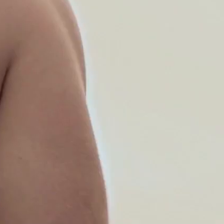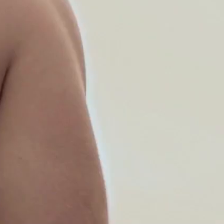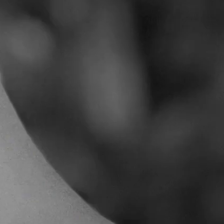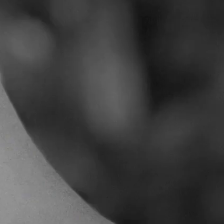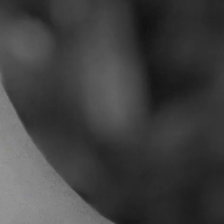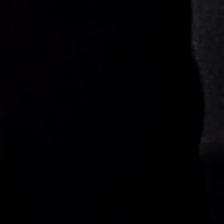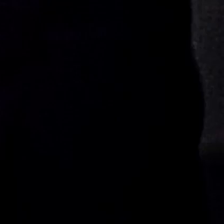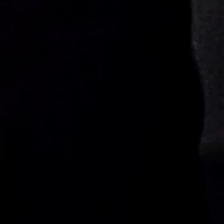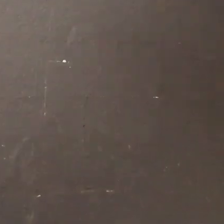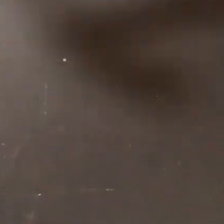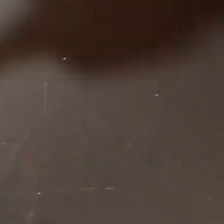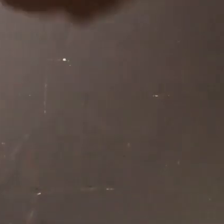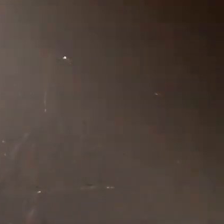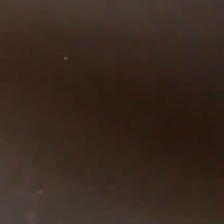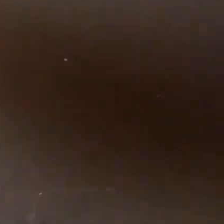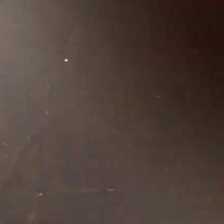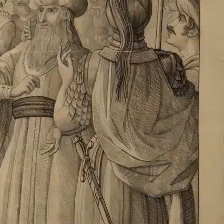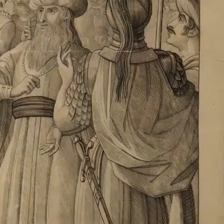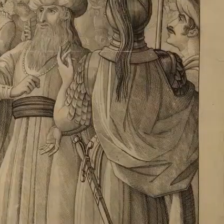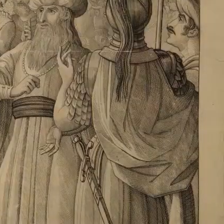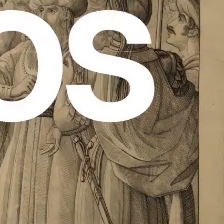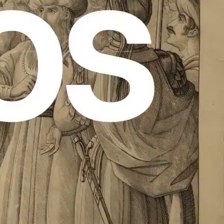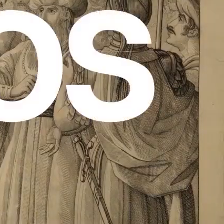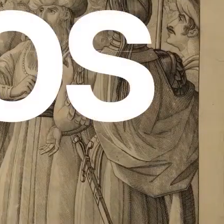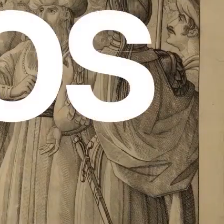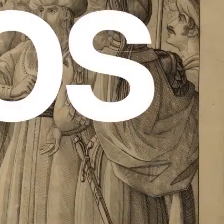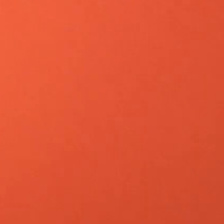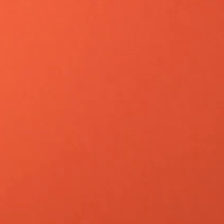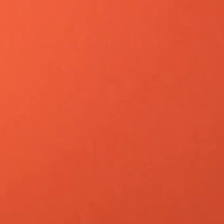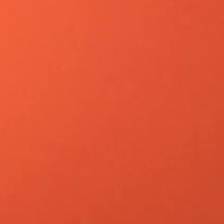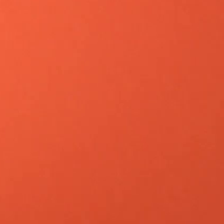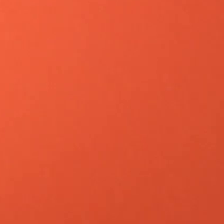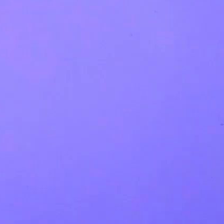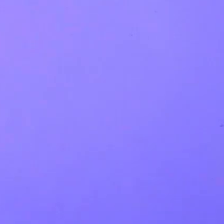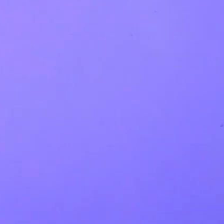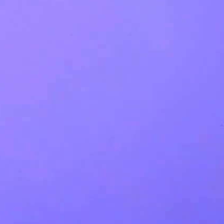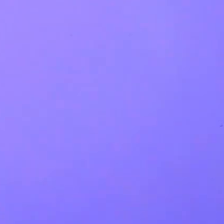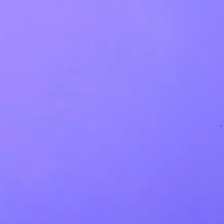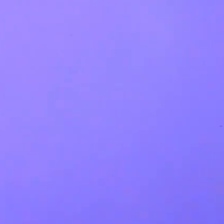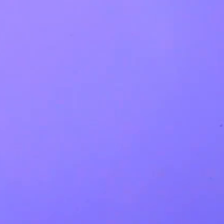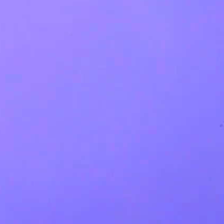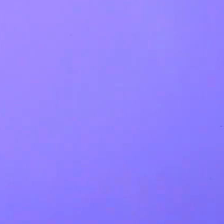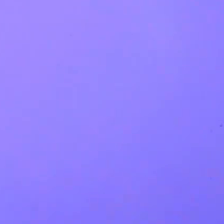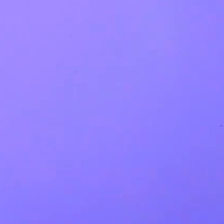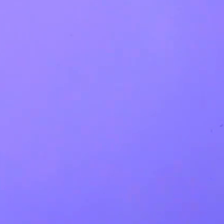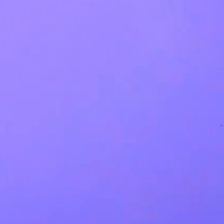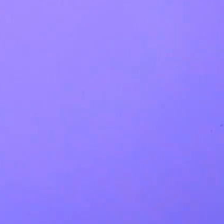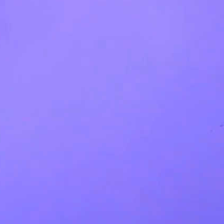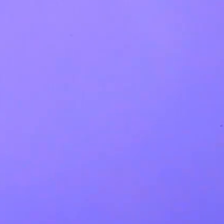moda, tatuagens. A cruz era usada no século I para executar criminosos, mas hoje é um símbolo que remete a